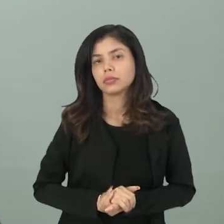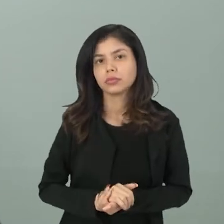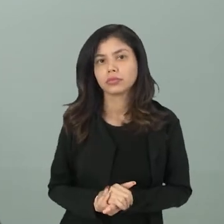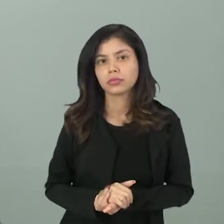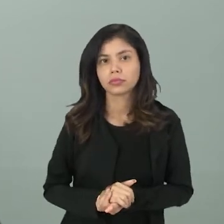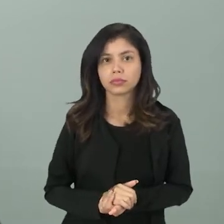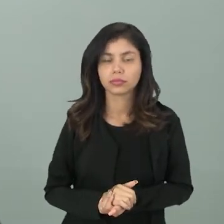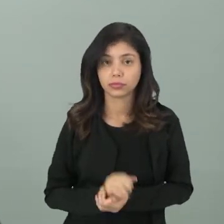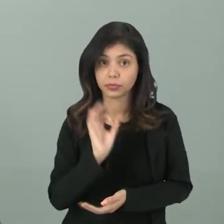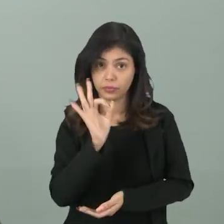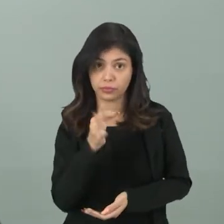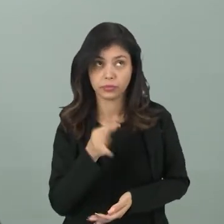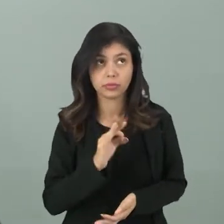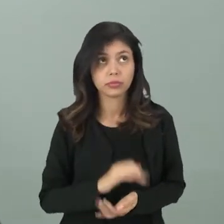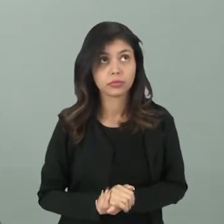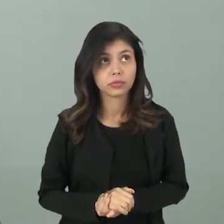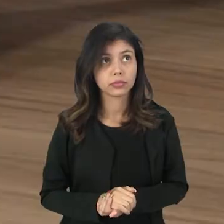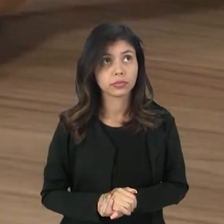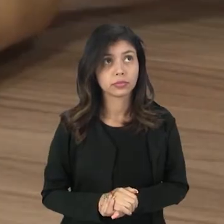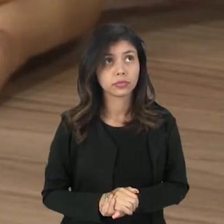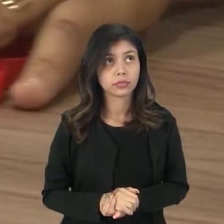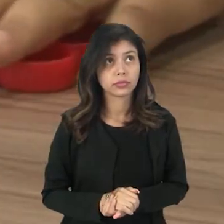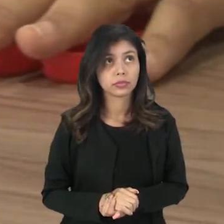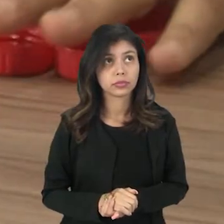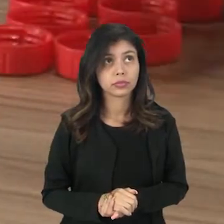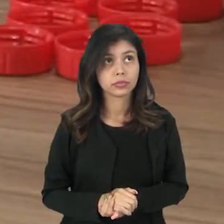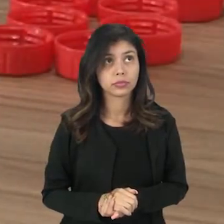que o Cebolinha, certo? Então, vamos lá.